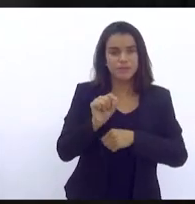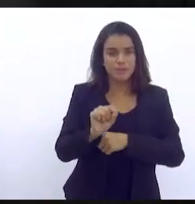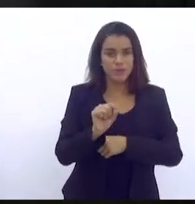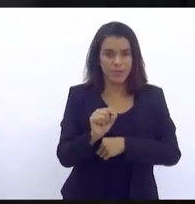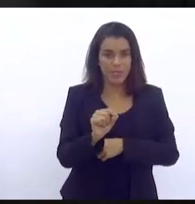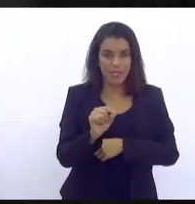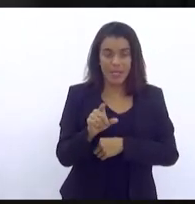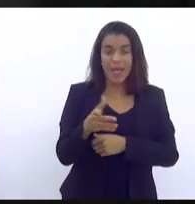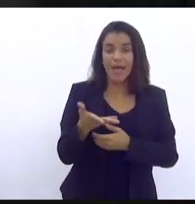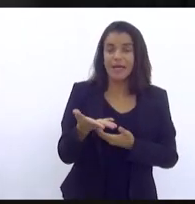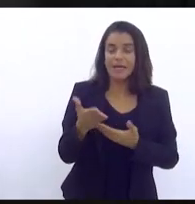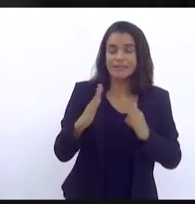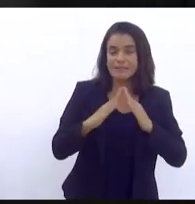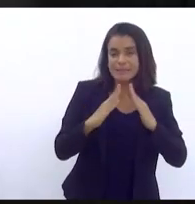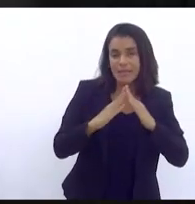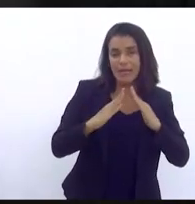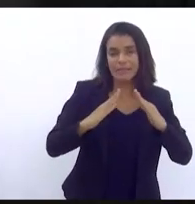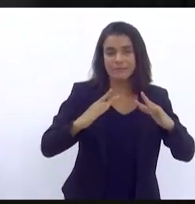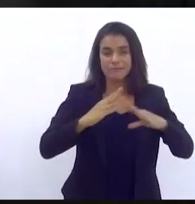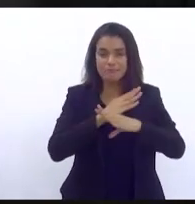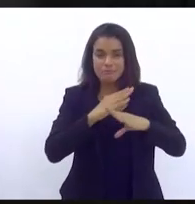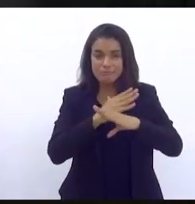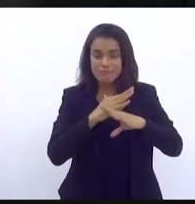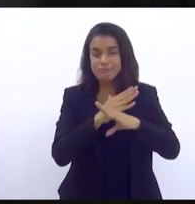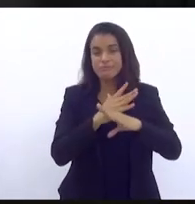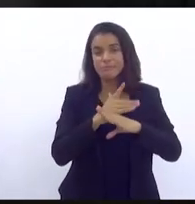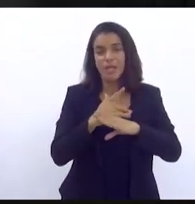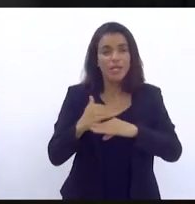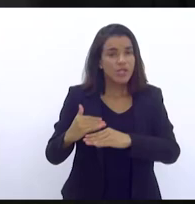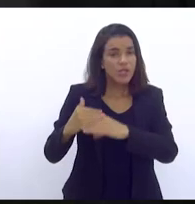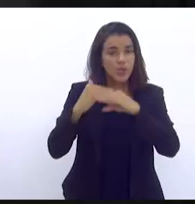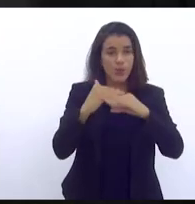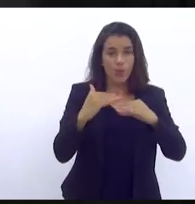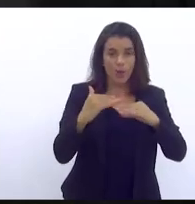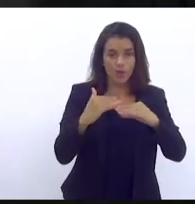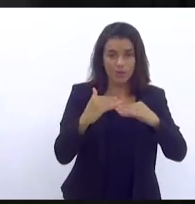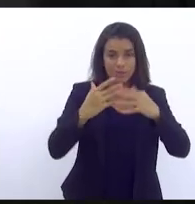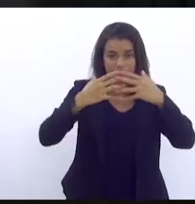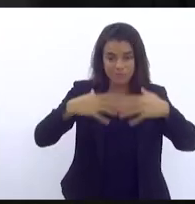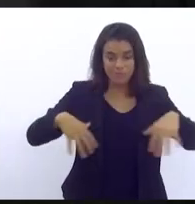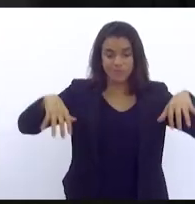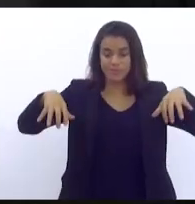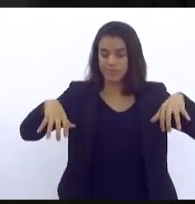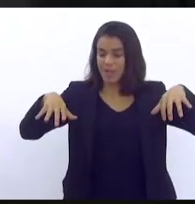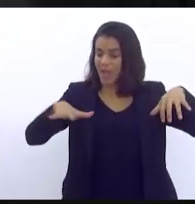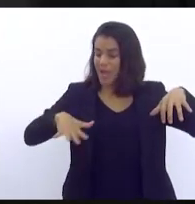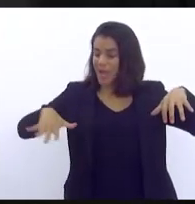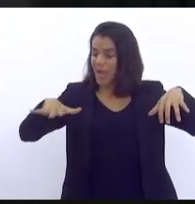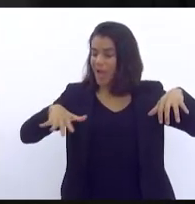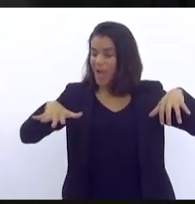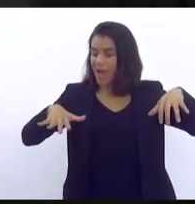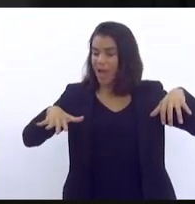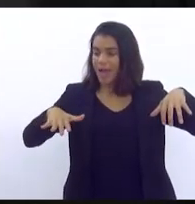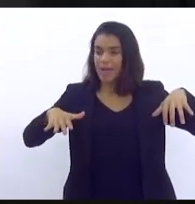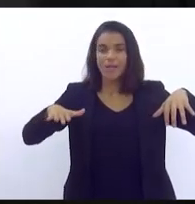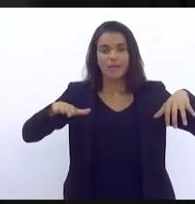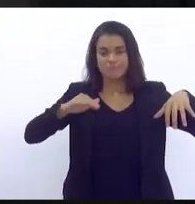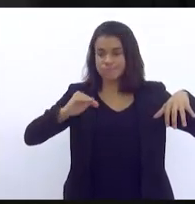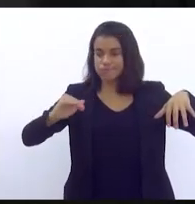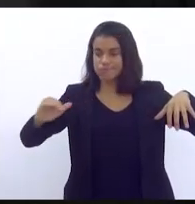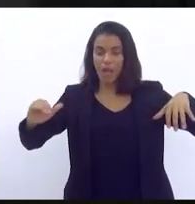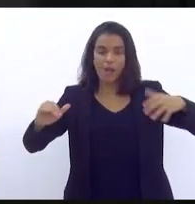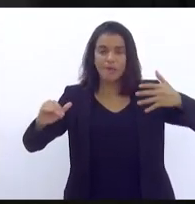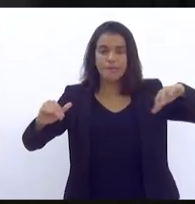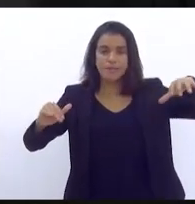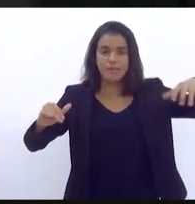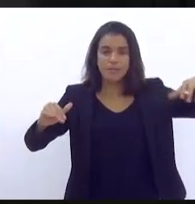cidade o estado as pessoas de uma maneira igual dividir em área regular e área irregular para falar